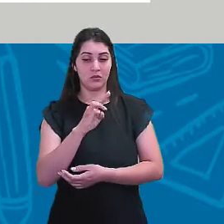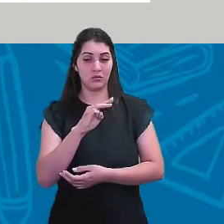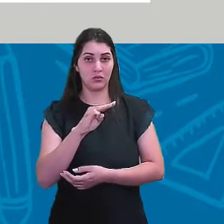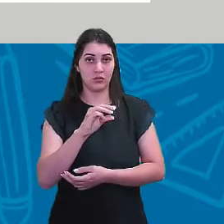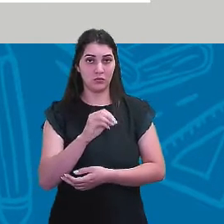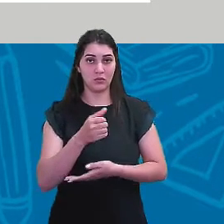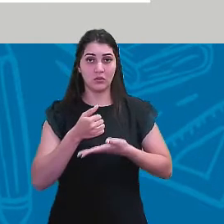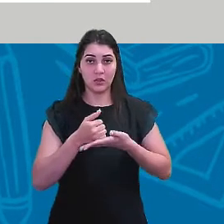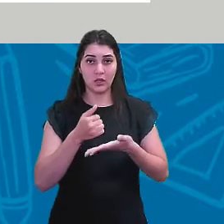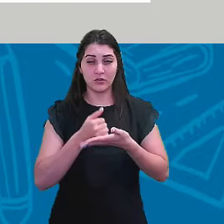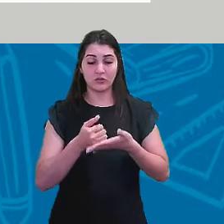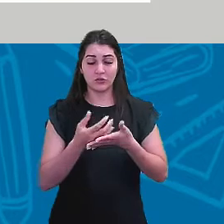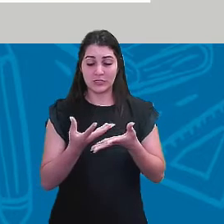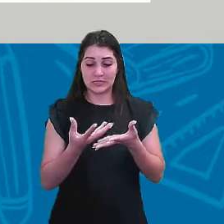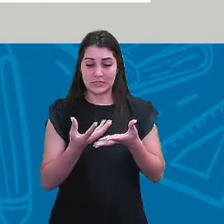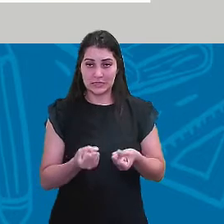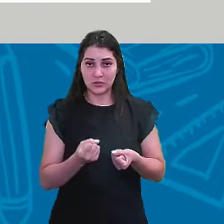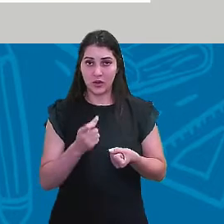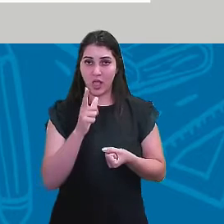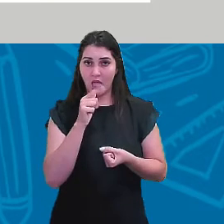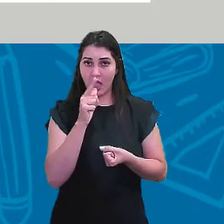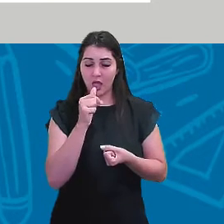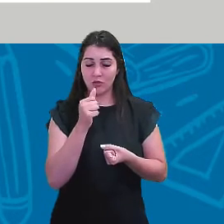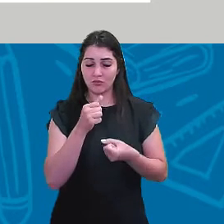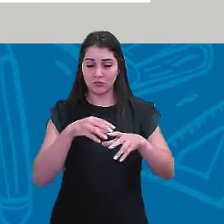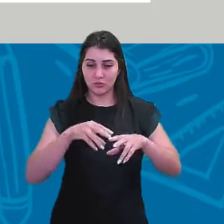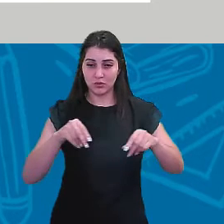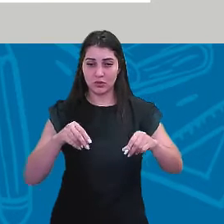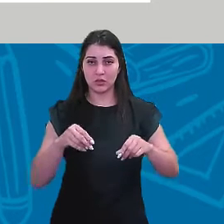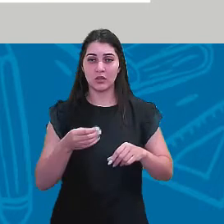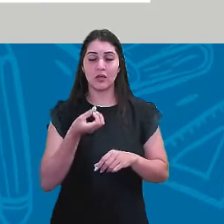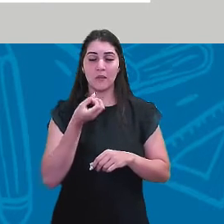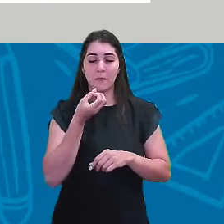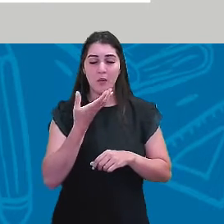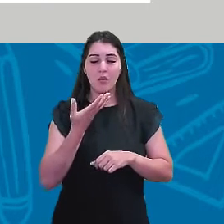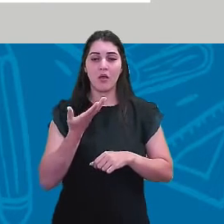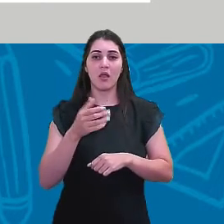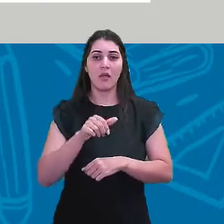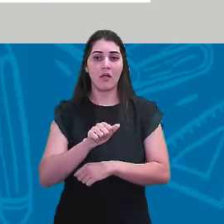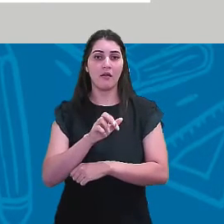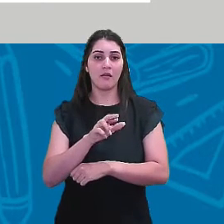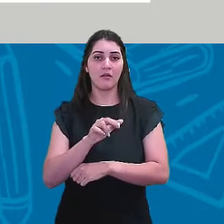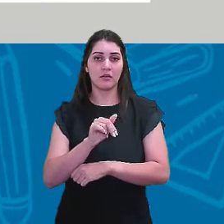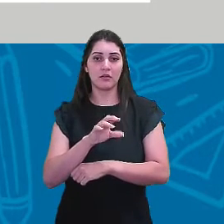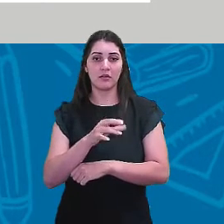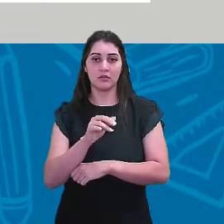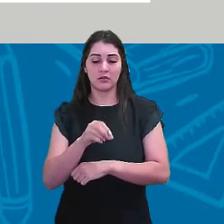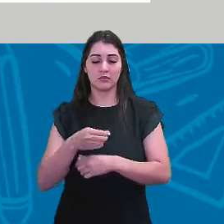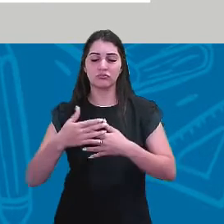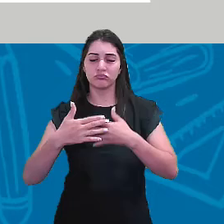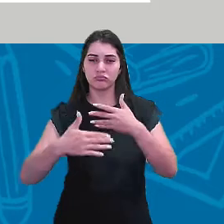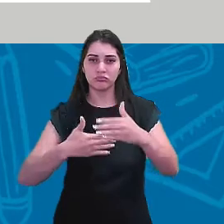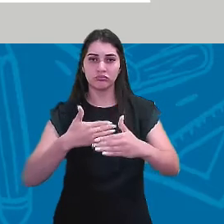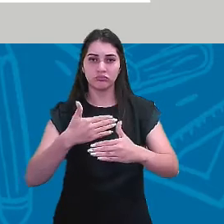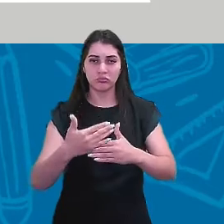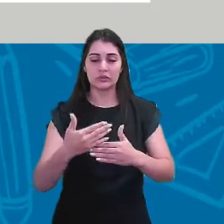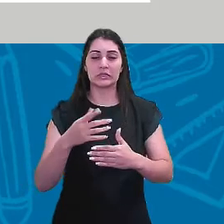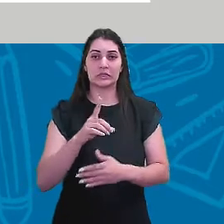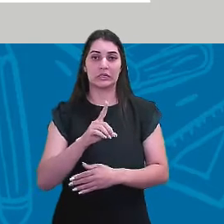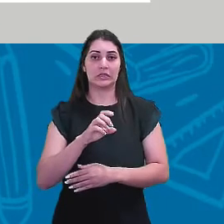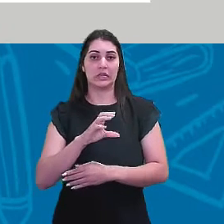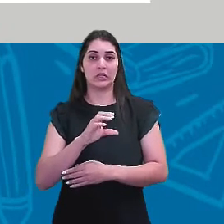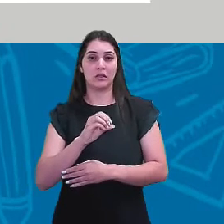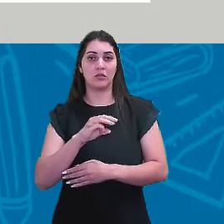reter água no solo, torna-se poroso e com boa aeração. E, através do processo de decomposição